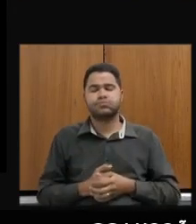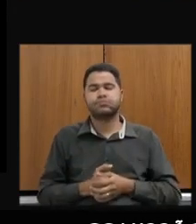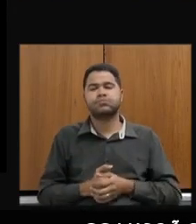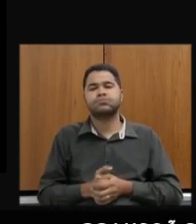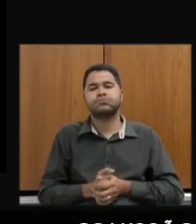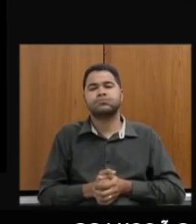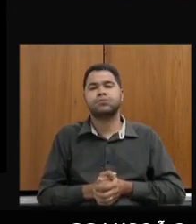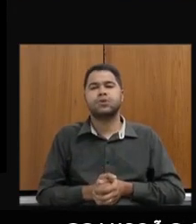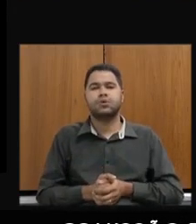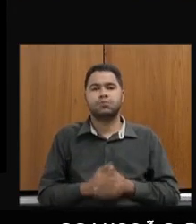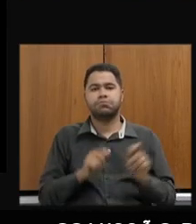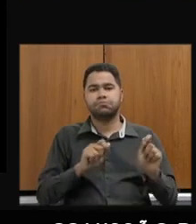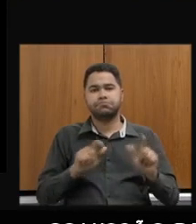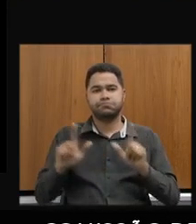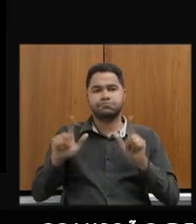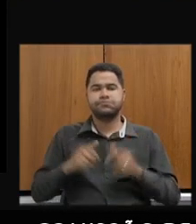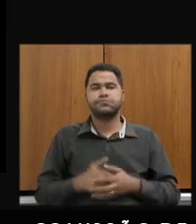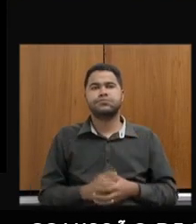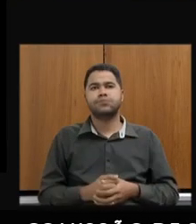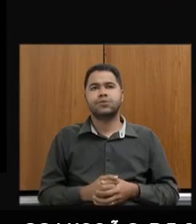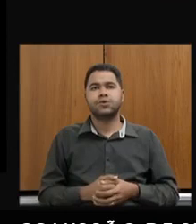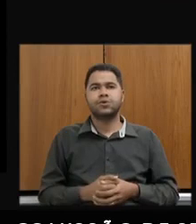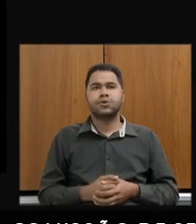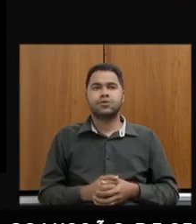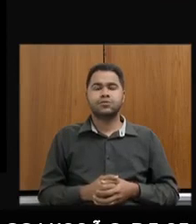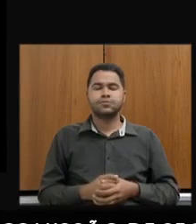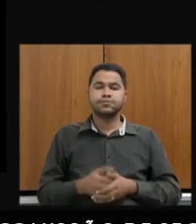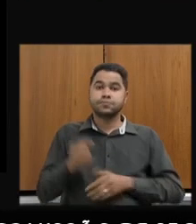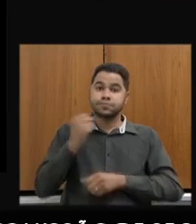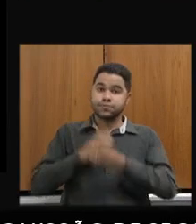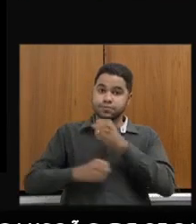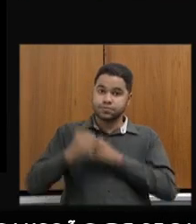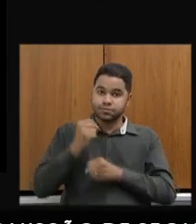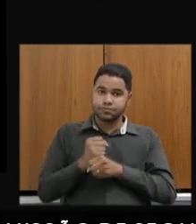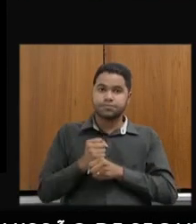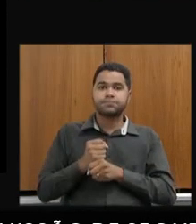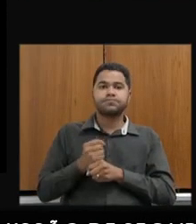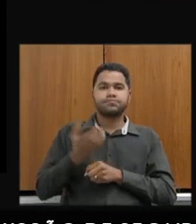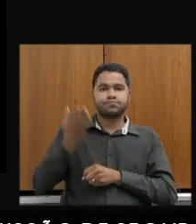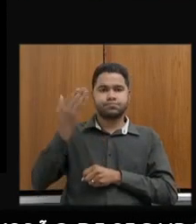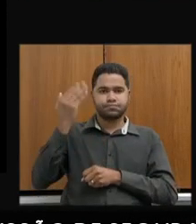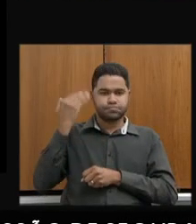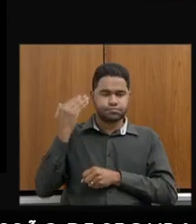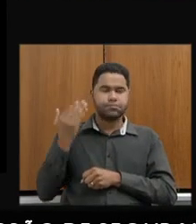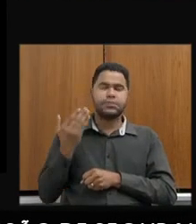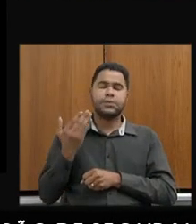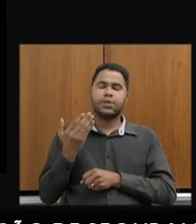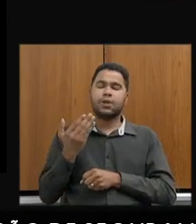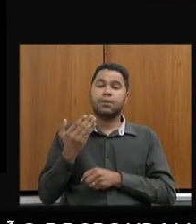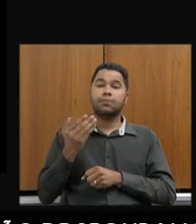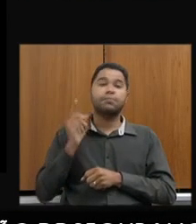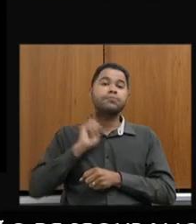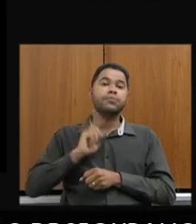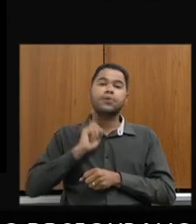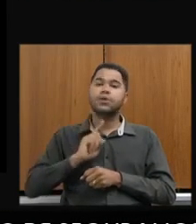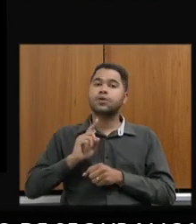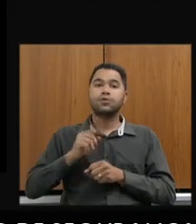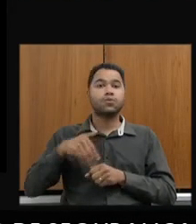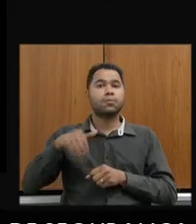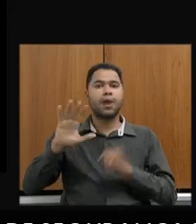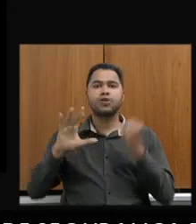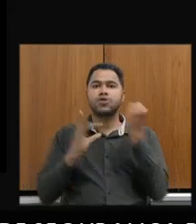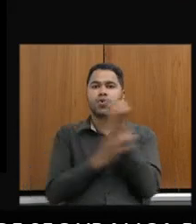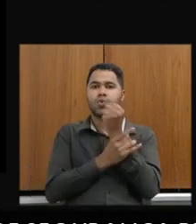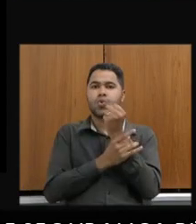não posso passar no ano passado Minas Gerais foi reconhecido como estado mais seguro da Federação